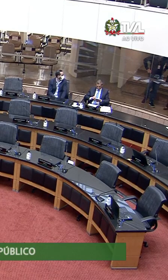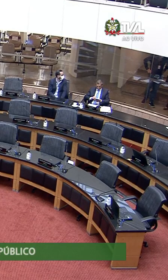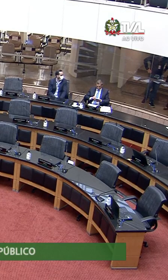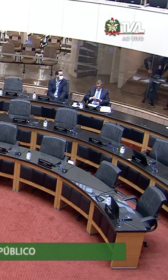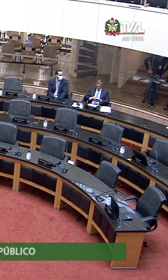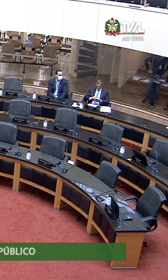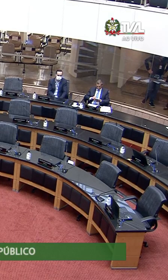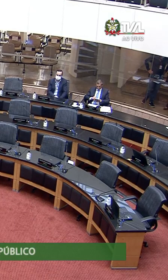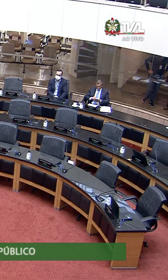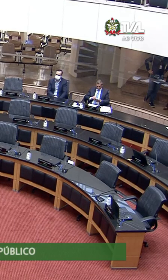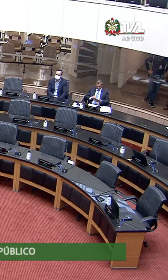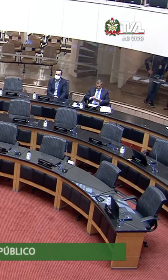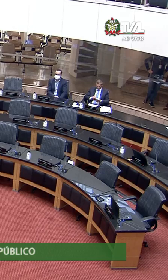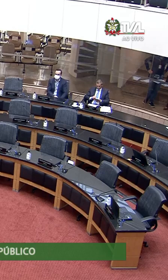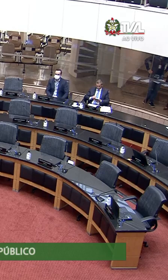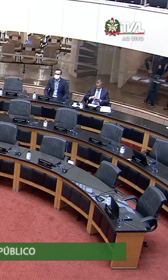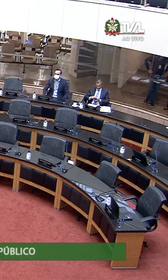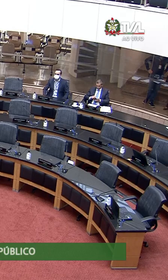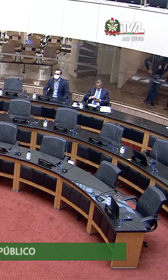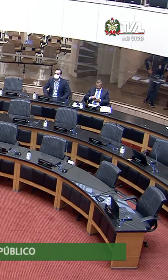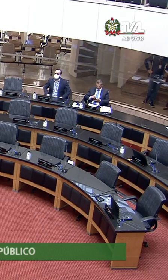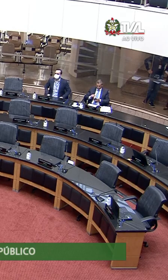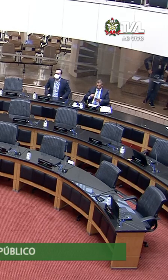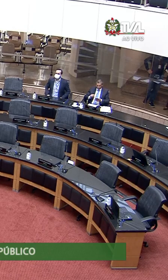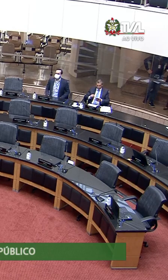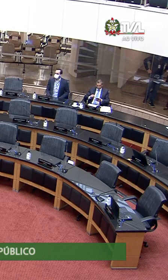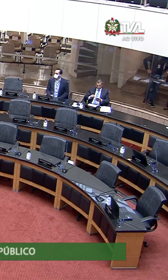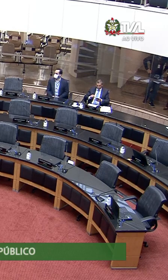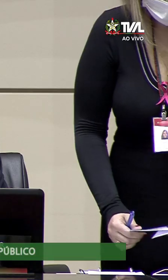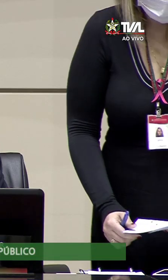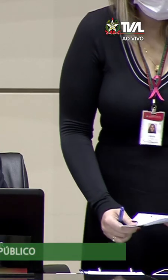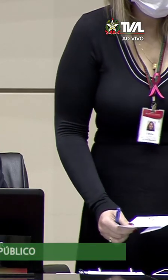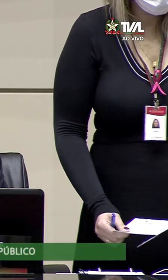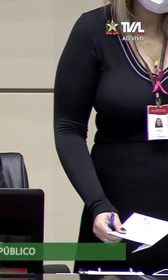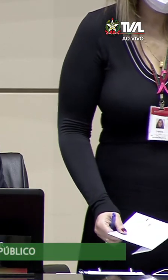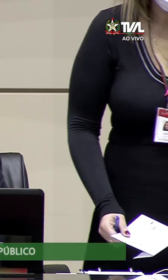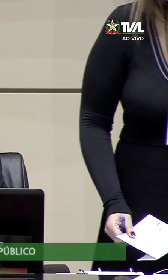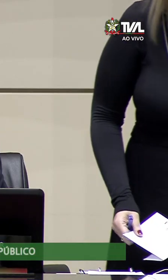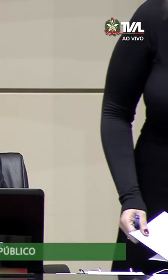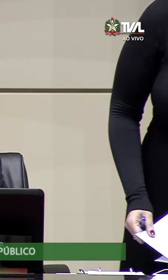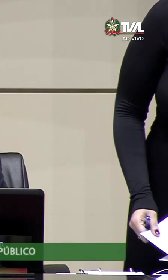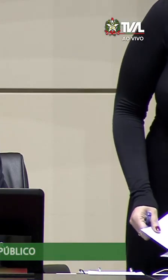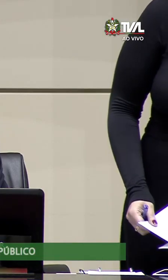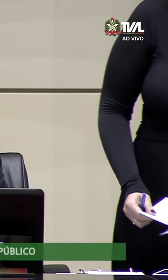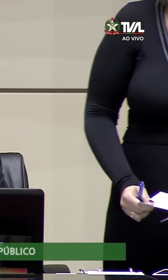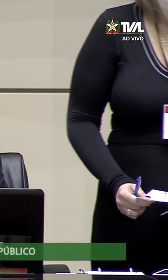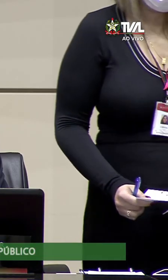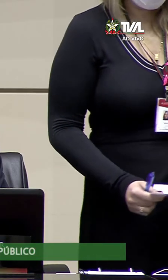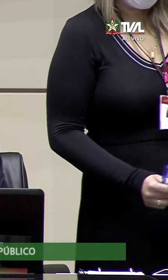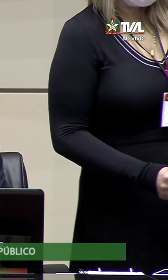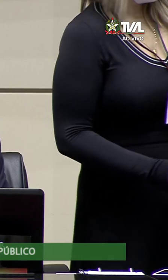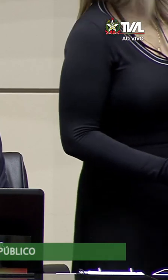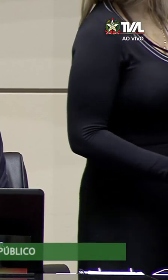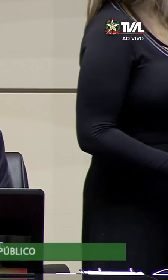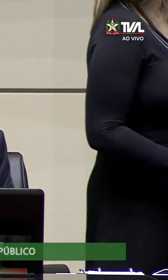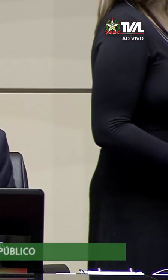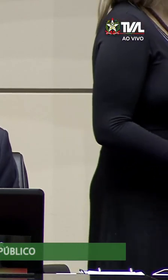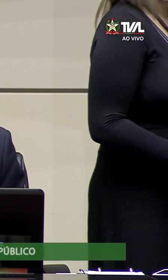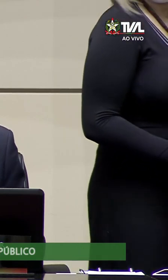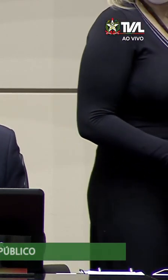unanimidade, então, a anulação da votação do dia de hoje e aguardando, então, um novo parecer do deputado Sargento